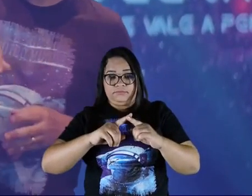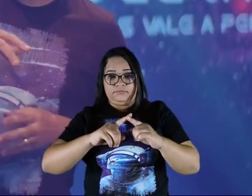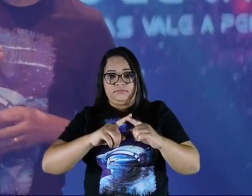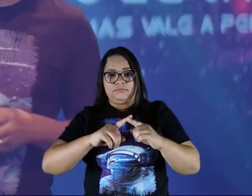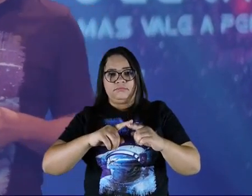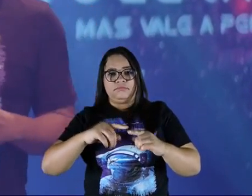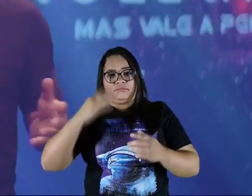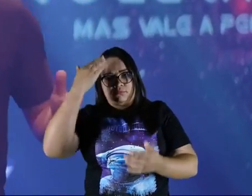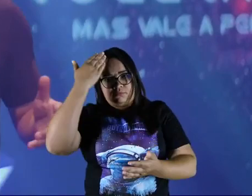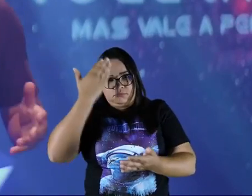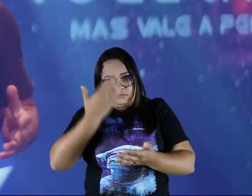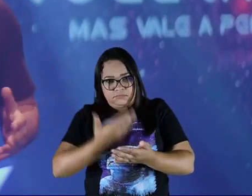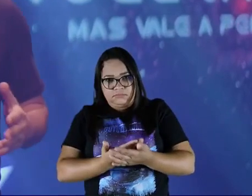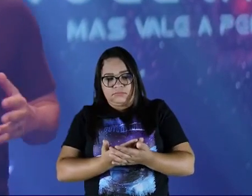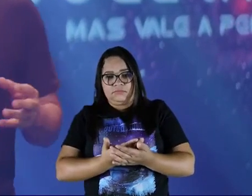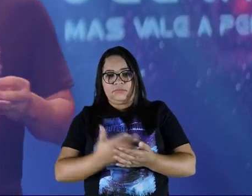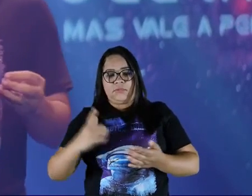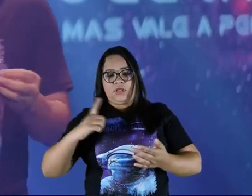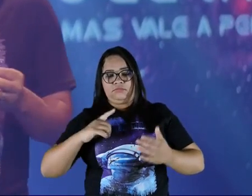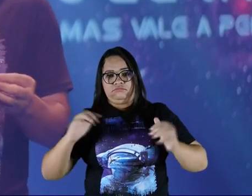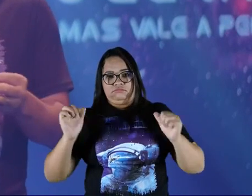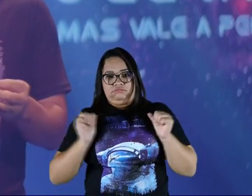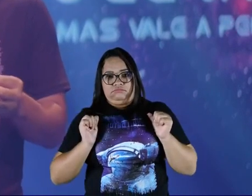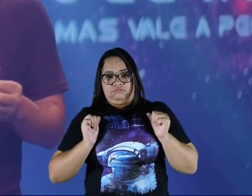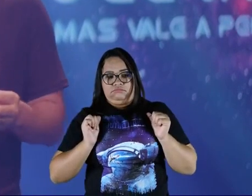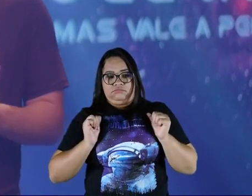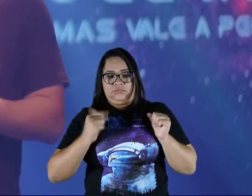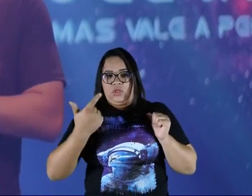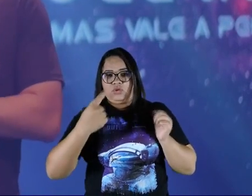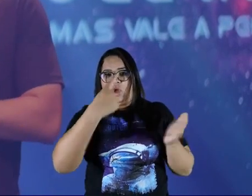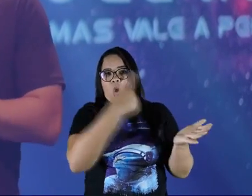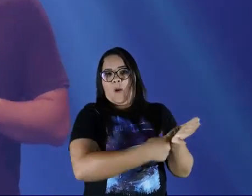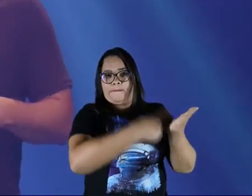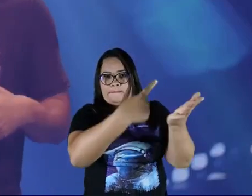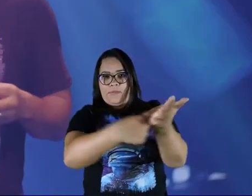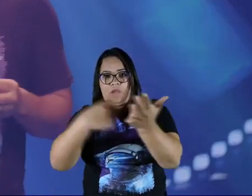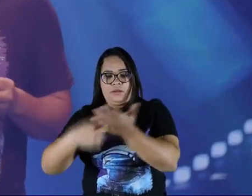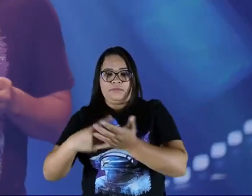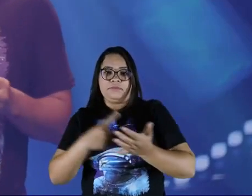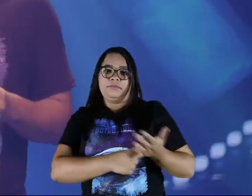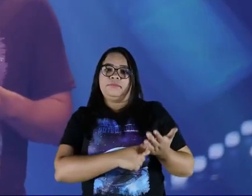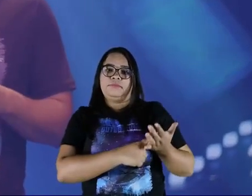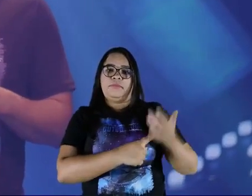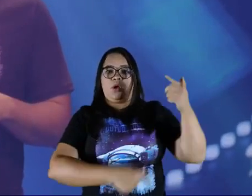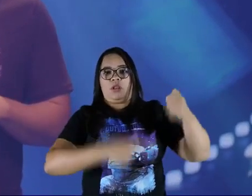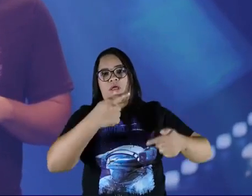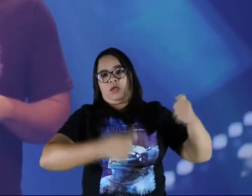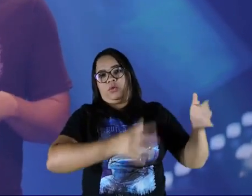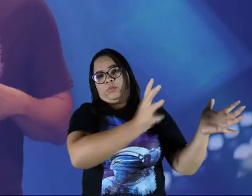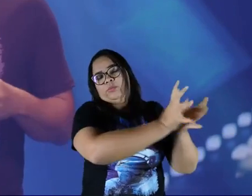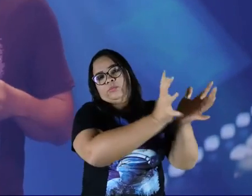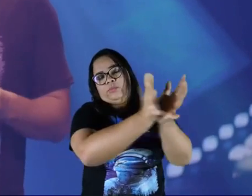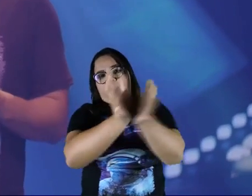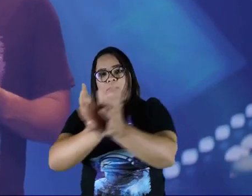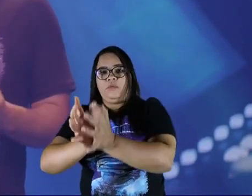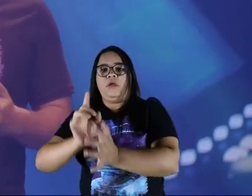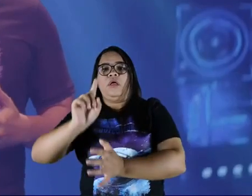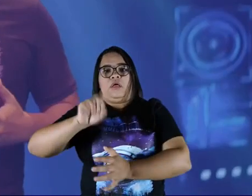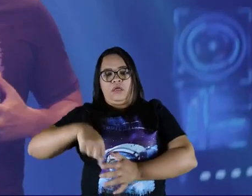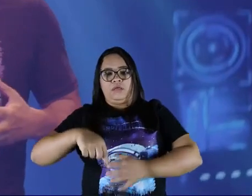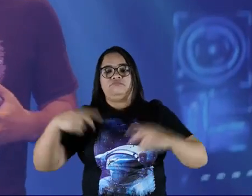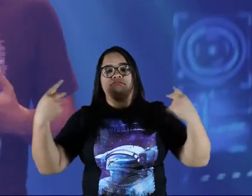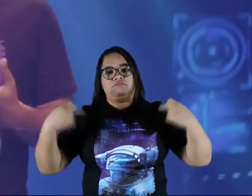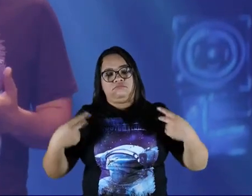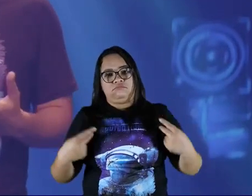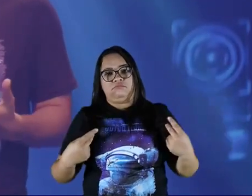postura que não envolva filiação partidária ou qualquer tipo de compromisso com partidos políticos é uma das maneiras